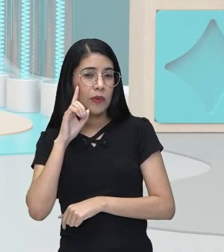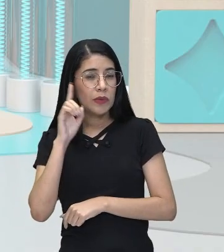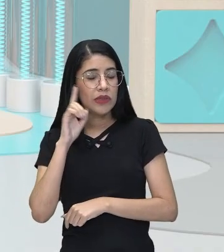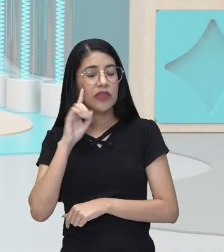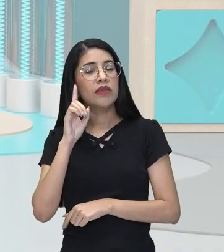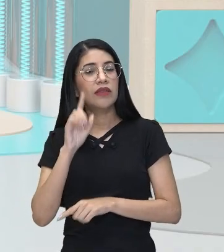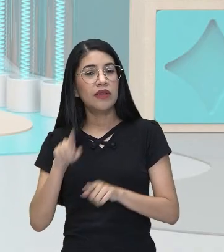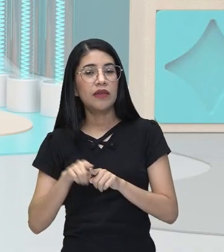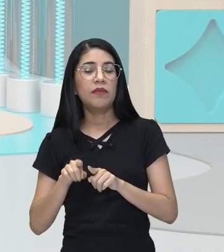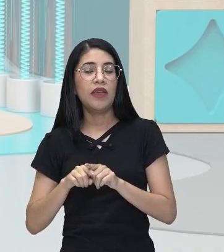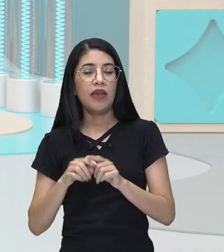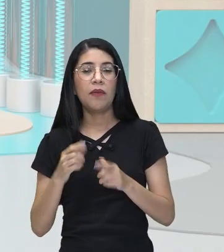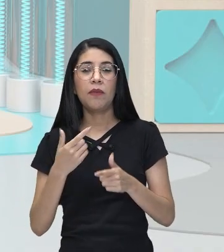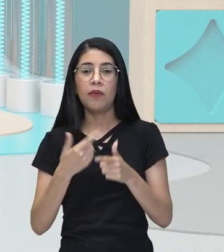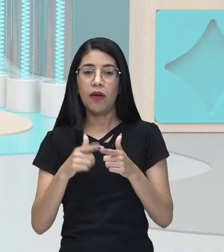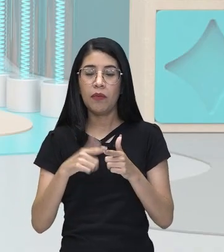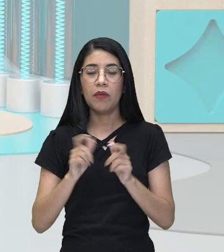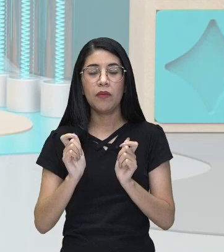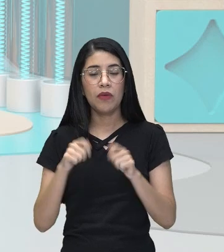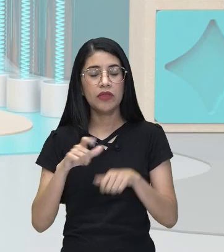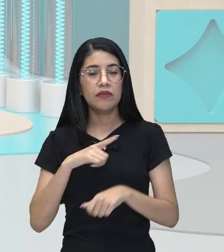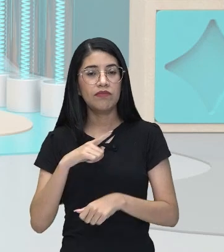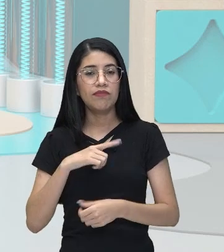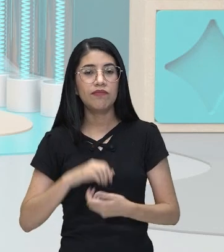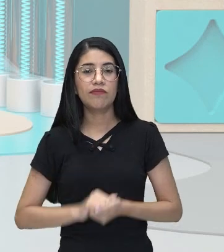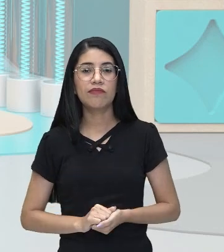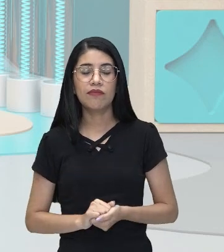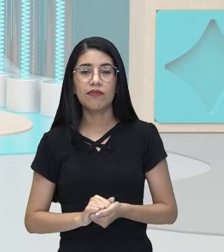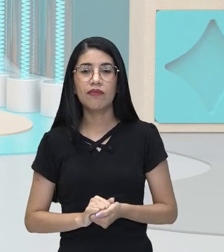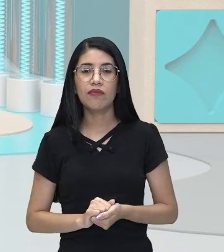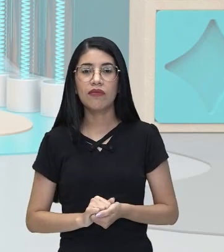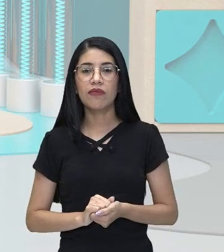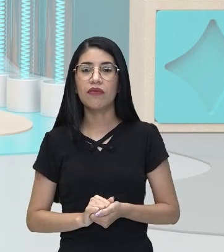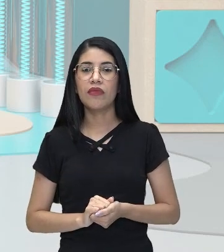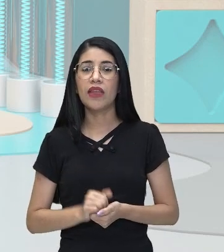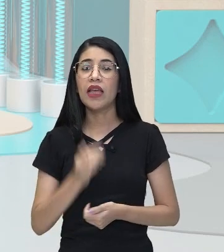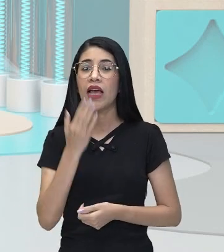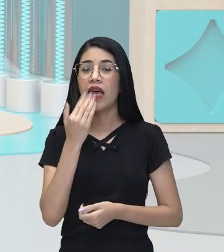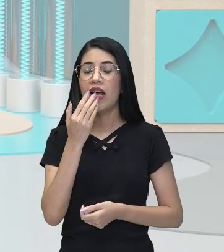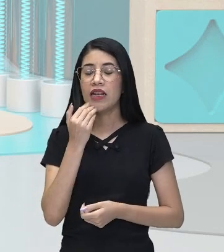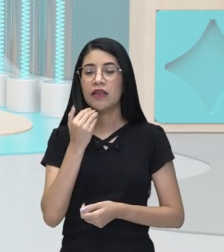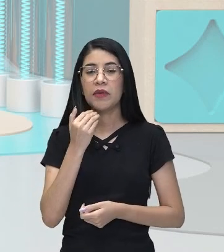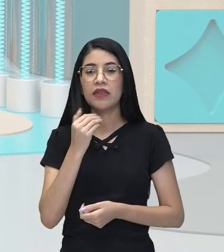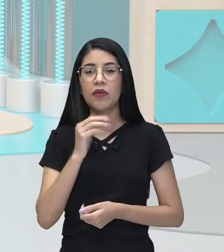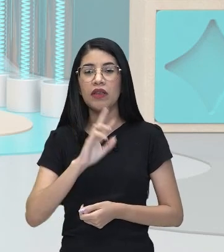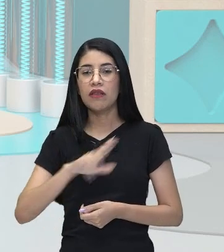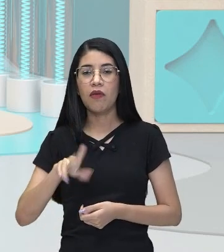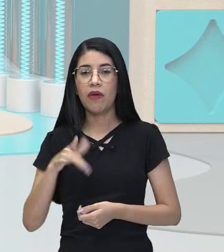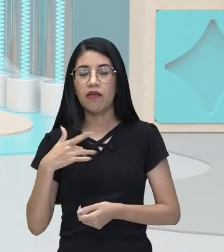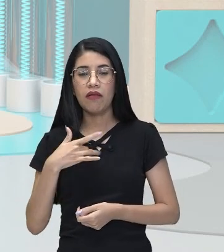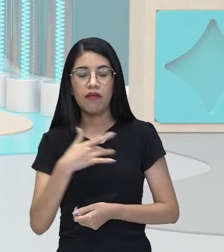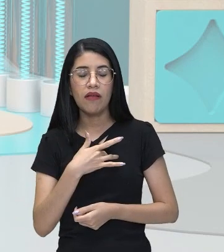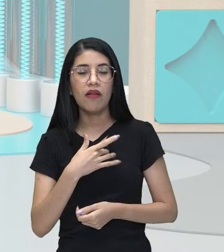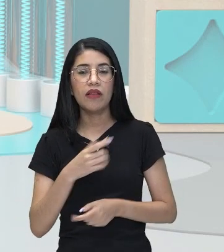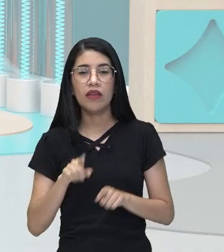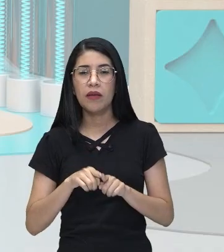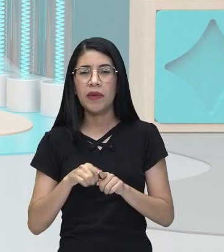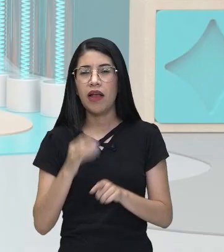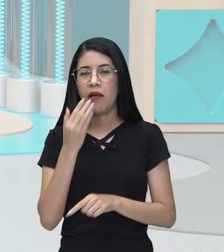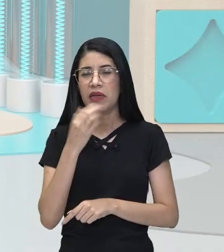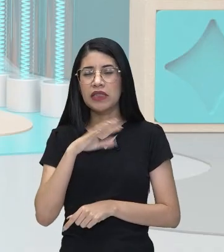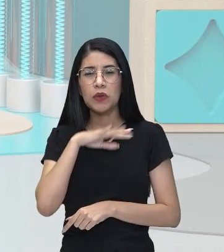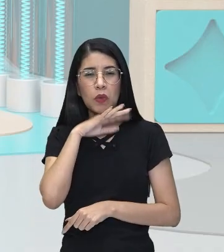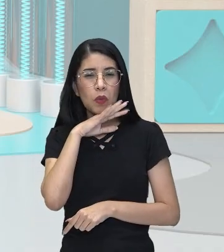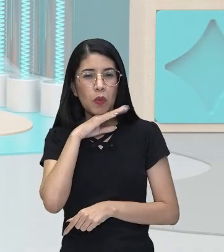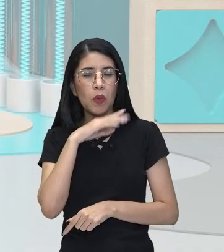corrido, né? É um problema, é uma causa. Prosseguindo, nós vamos ver aí, ó, a alimentação não saudável, né? Comer muito errado todos os